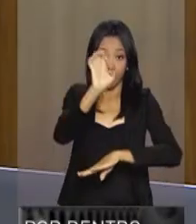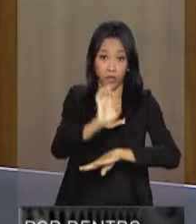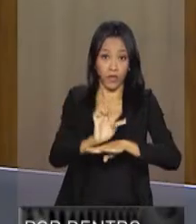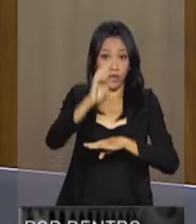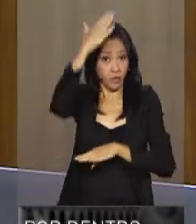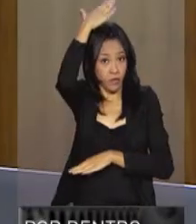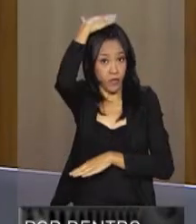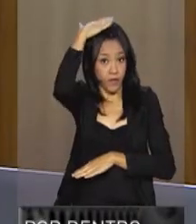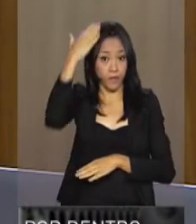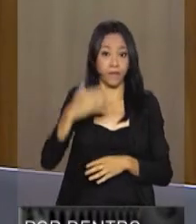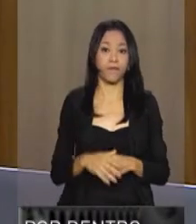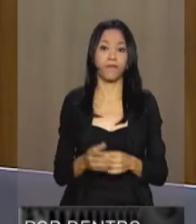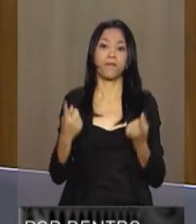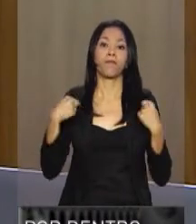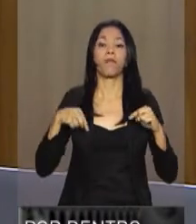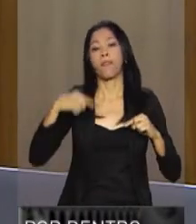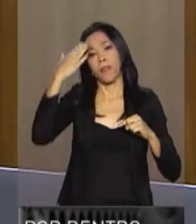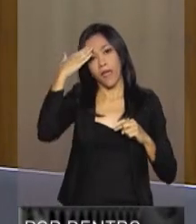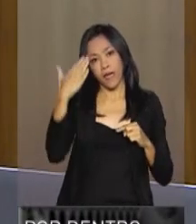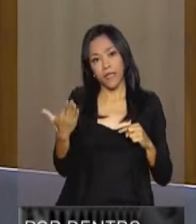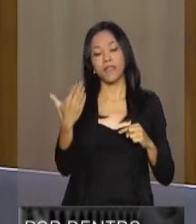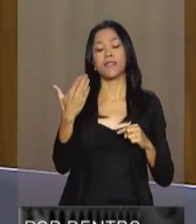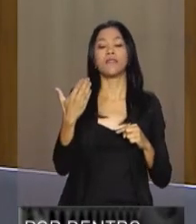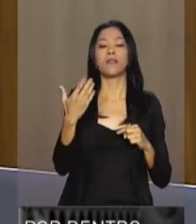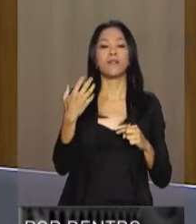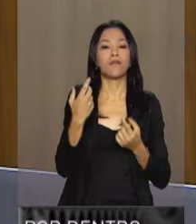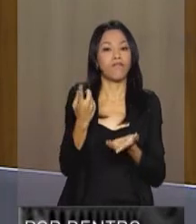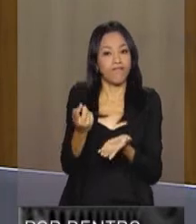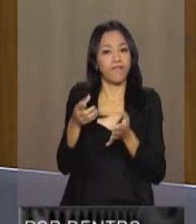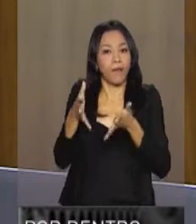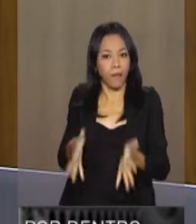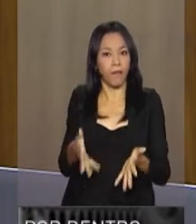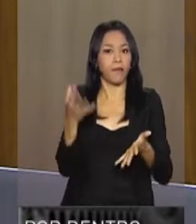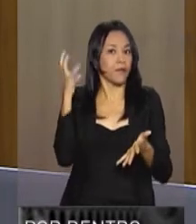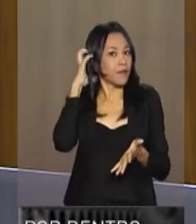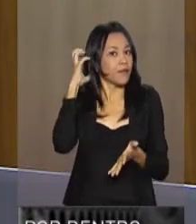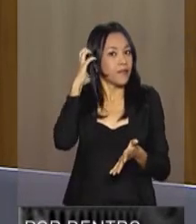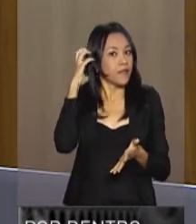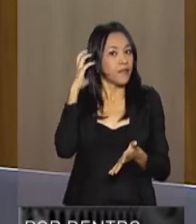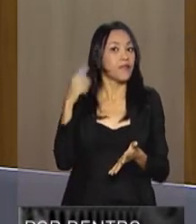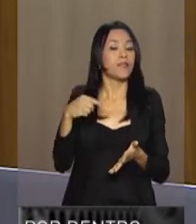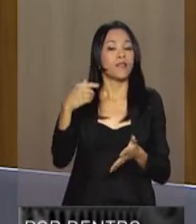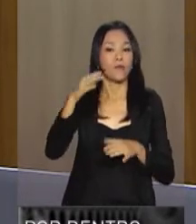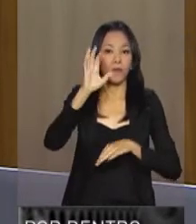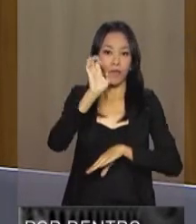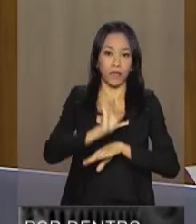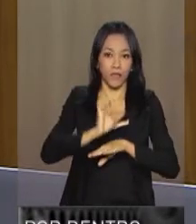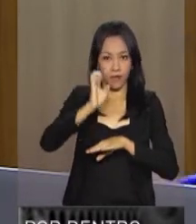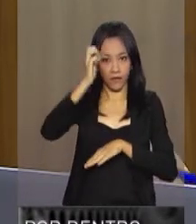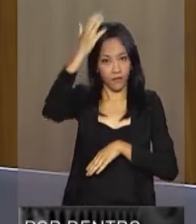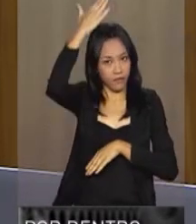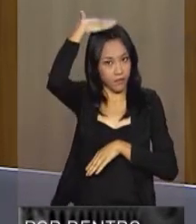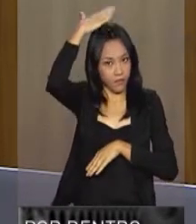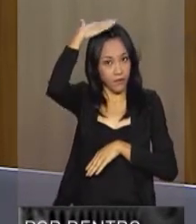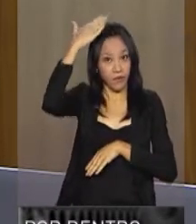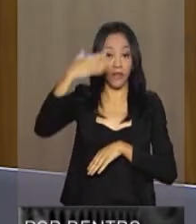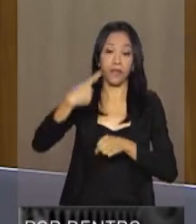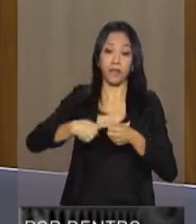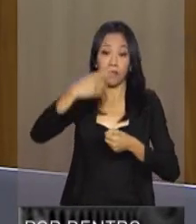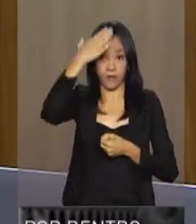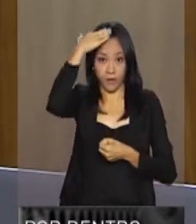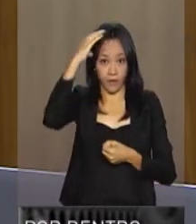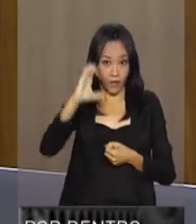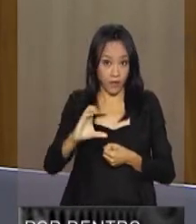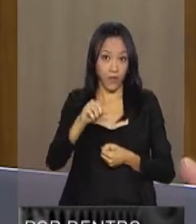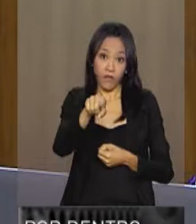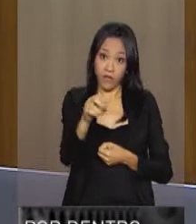agradeço a participação de luiz henrique de oliveira da rádio banda b 550 km de curitiba no paraná você está acompanhando o programa por